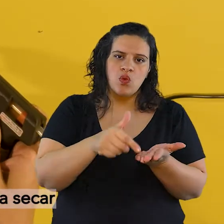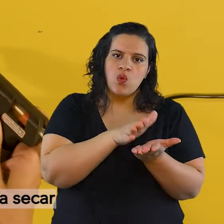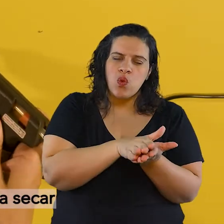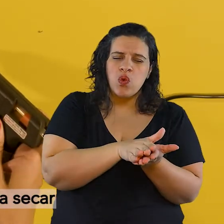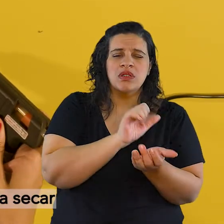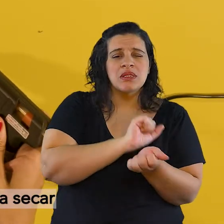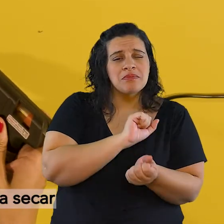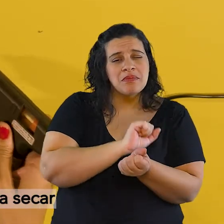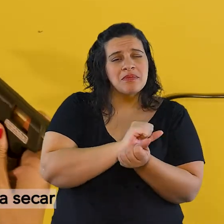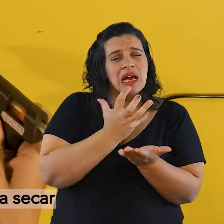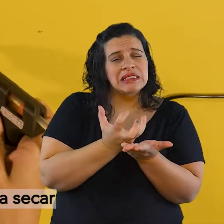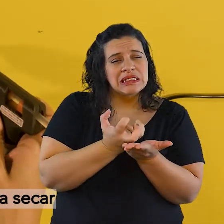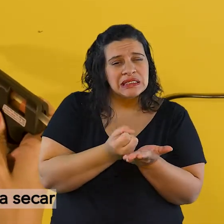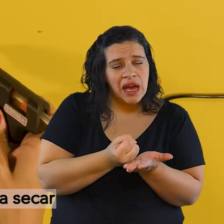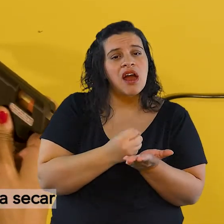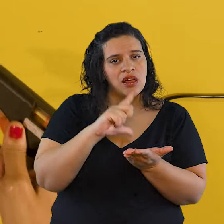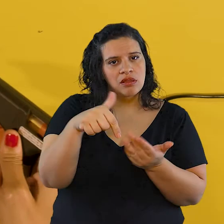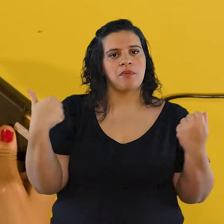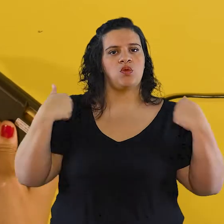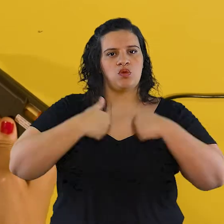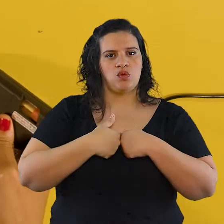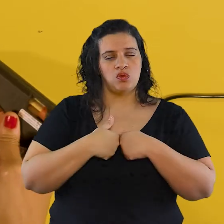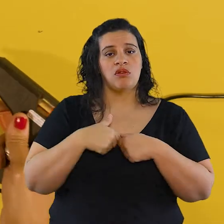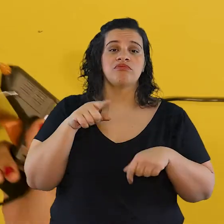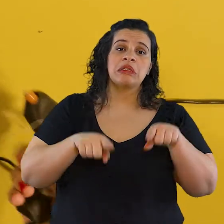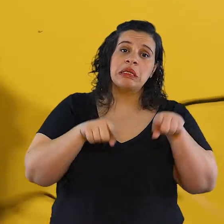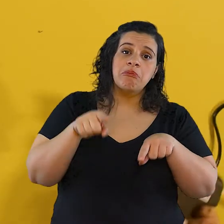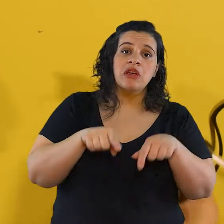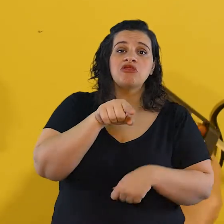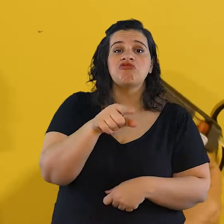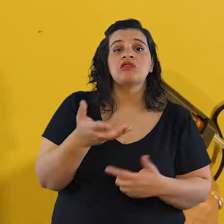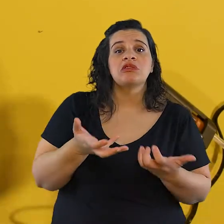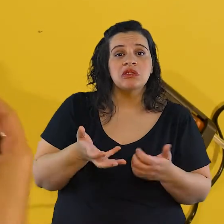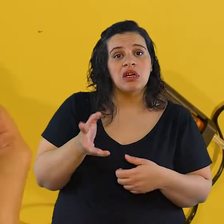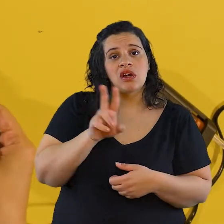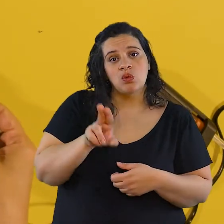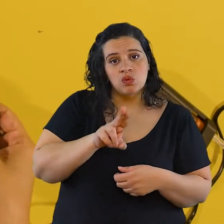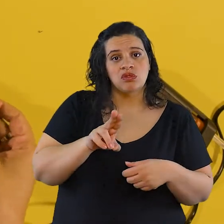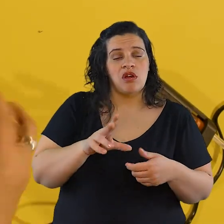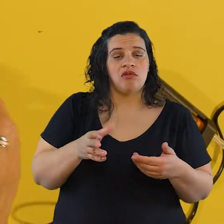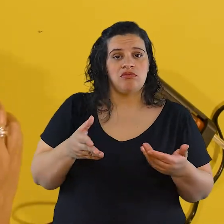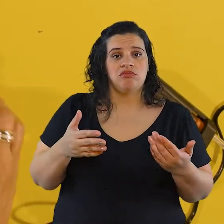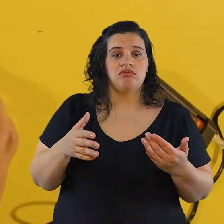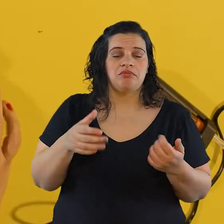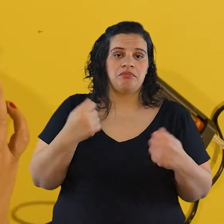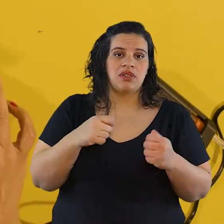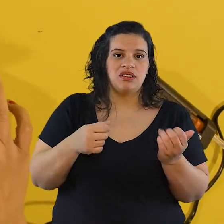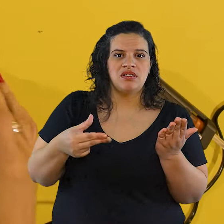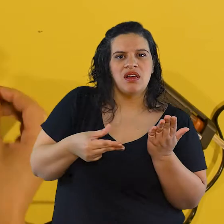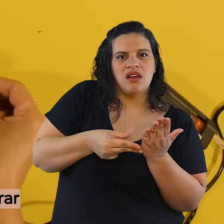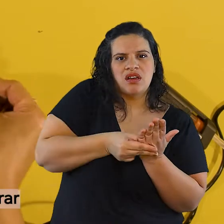Você tem que passar, esperar um tempinho para secar e aí sim usar. Então, dependendo do que você estiver fazendo,